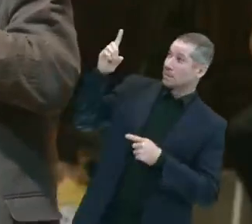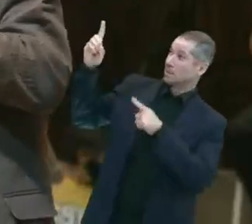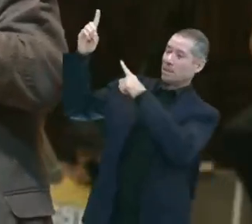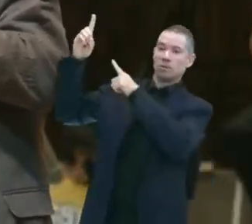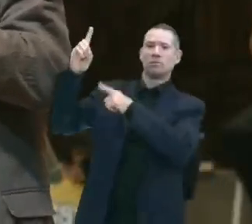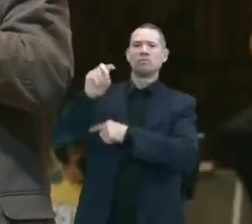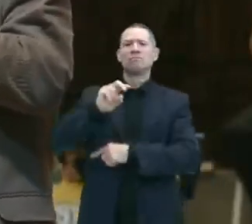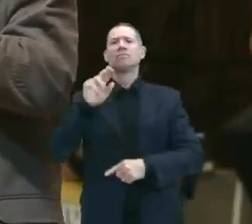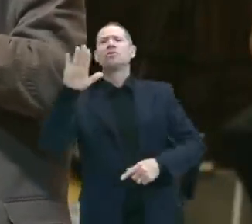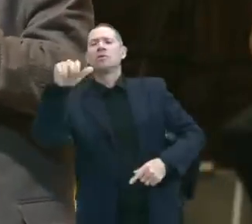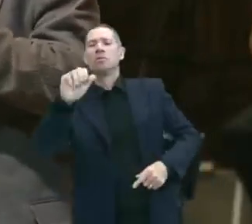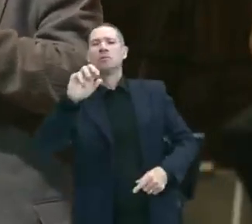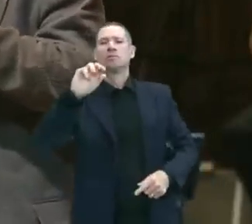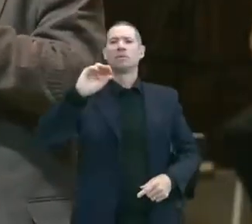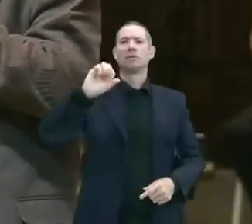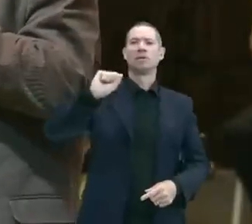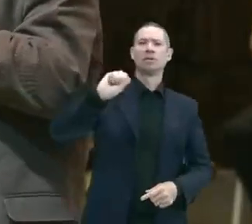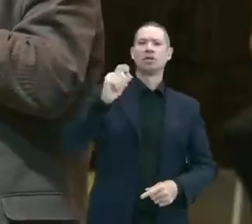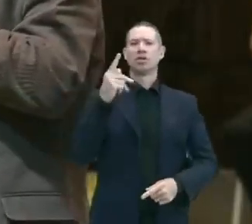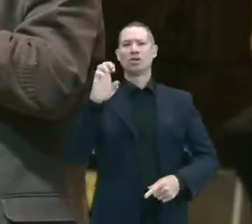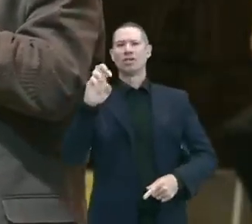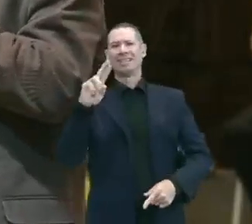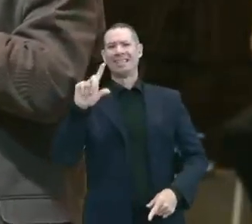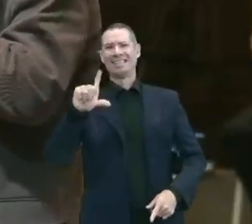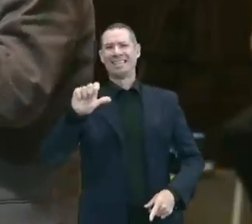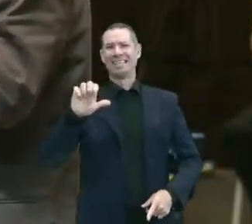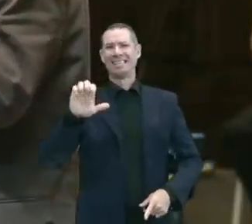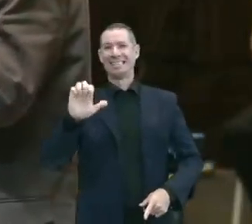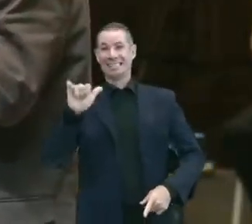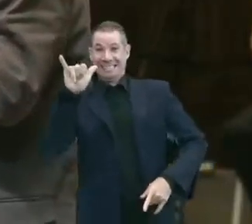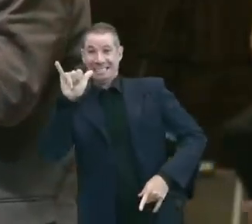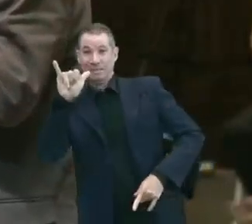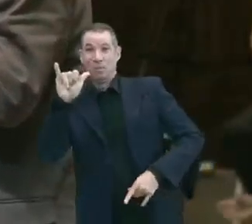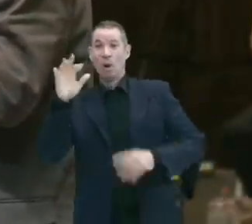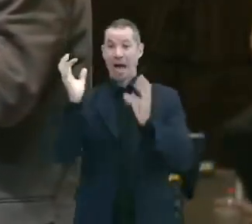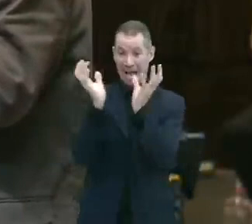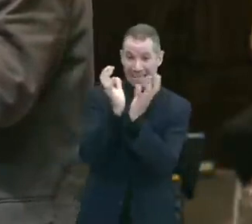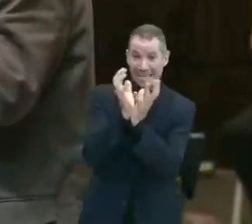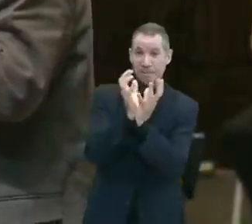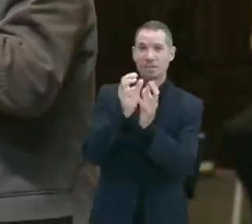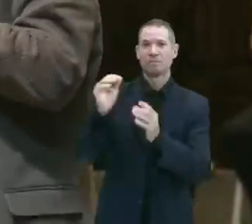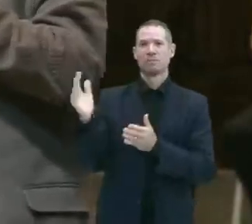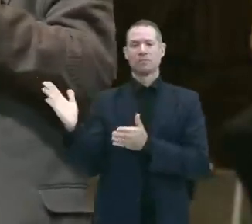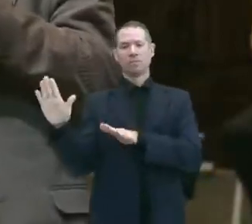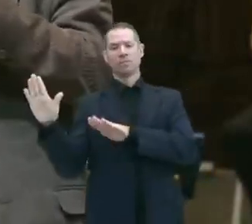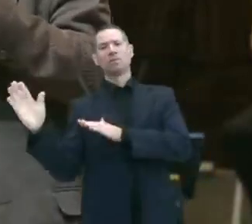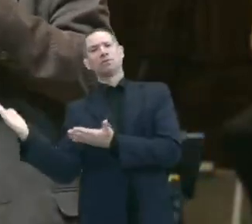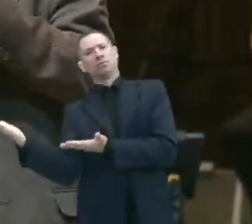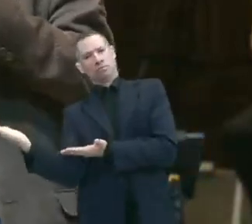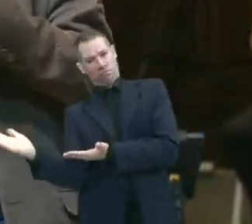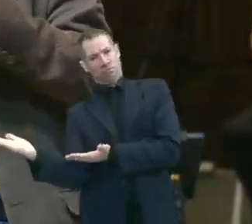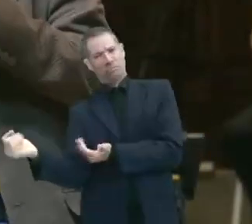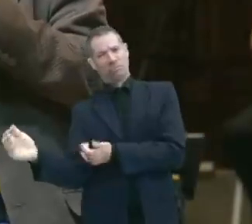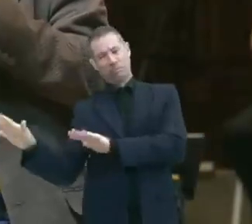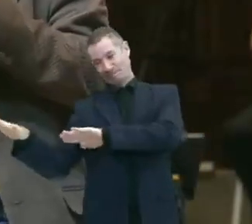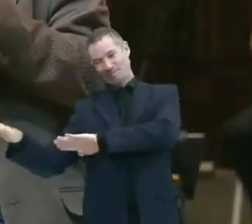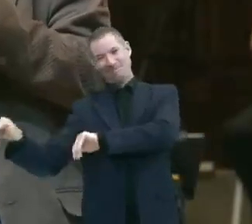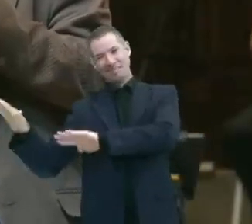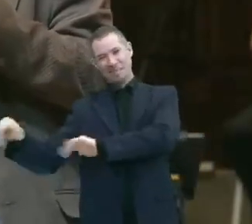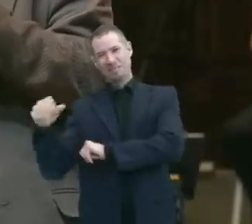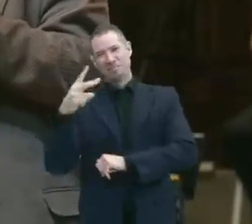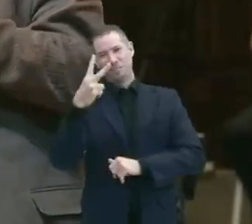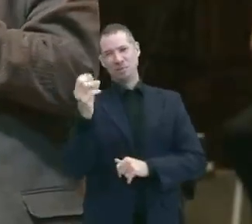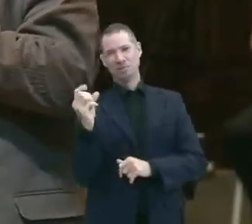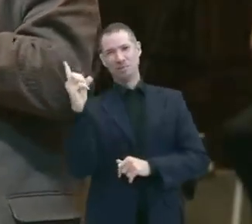Shirley. Shirley montou a equipe e desde setembro de 2019 nós estamos trabalhando com